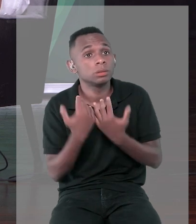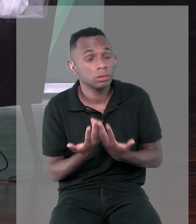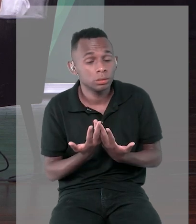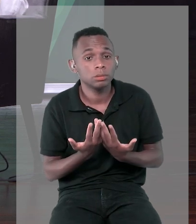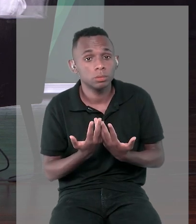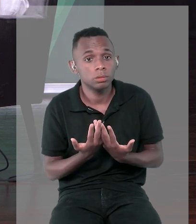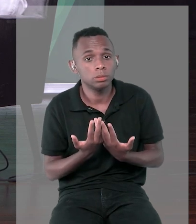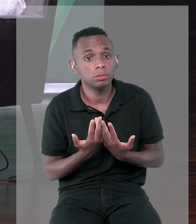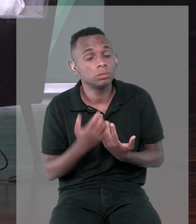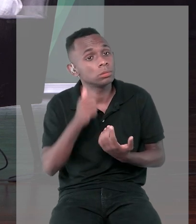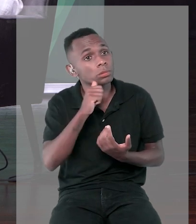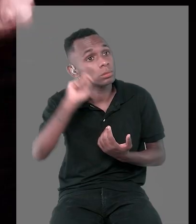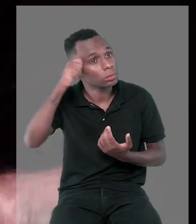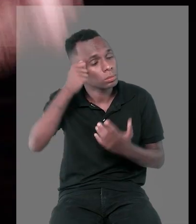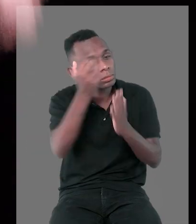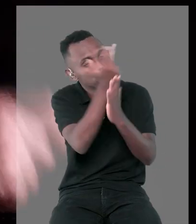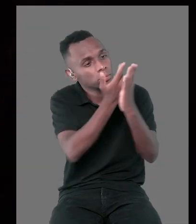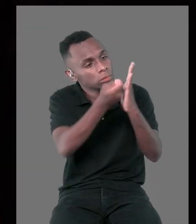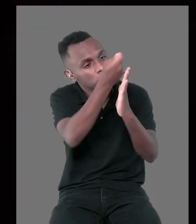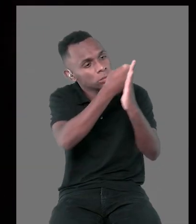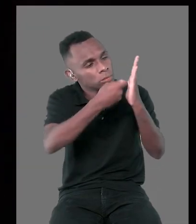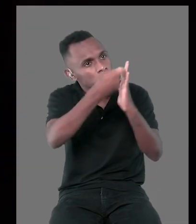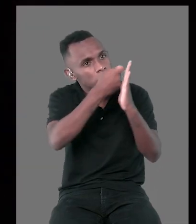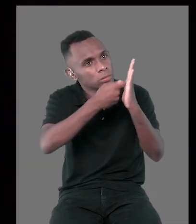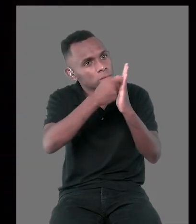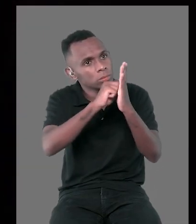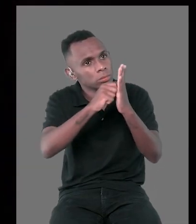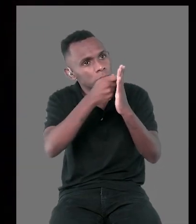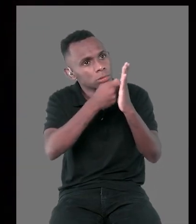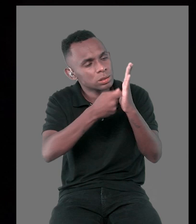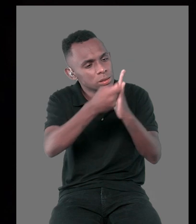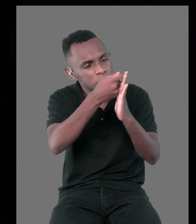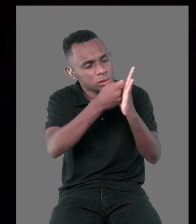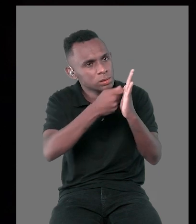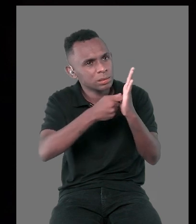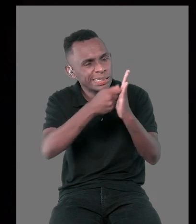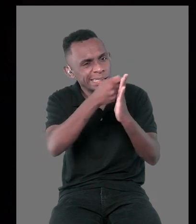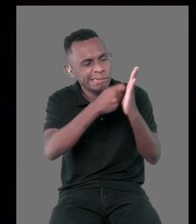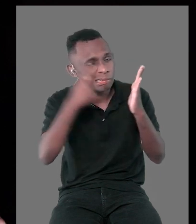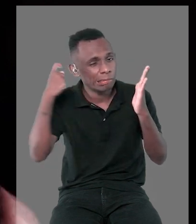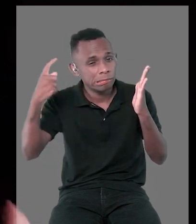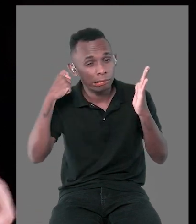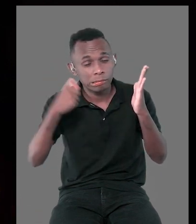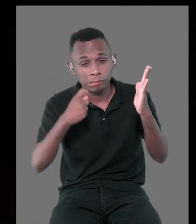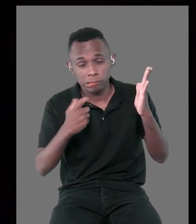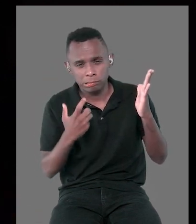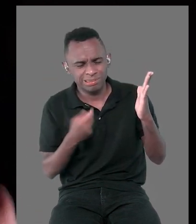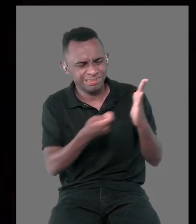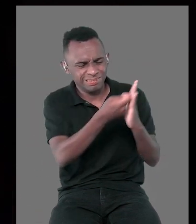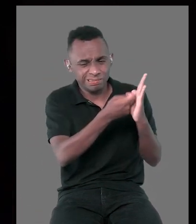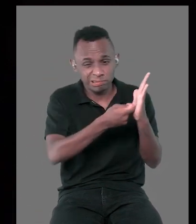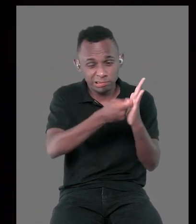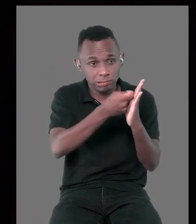cena, a negra desenha com carvão. Aquilo tem um ruído que incomoda, né?